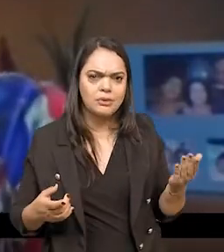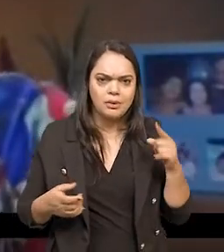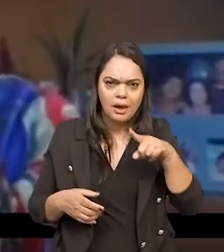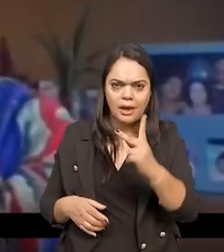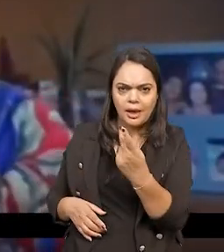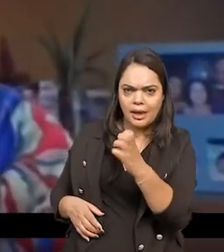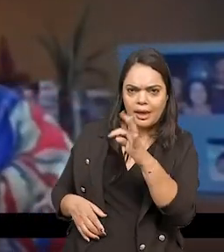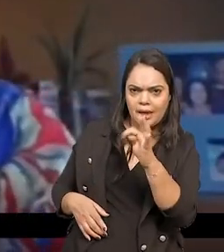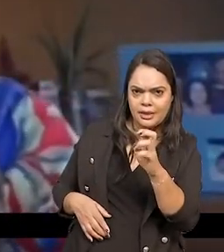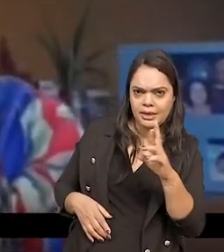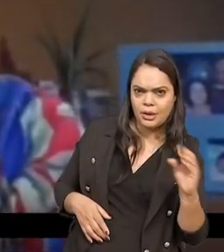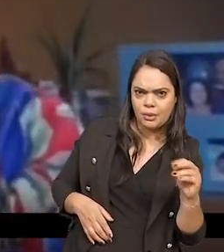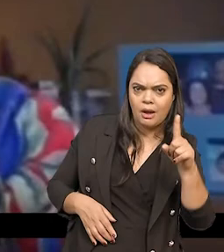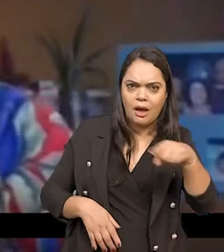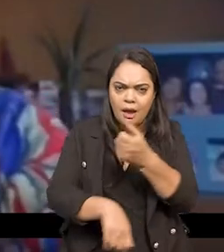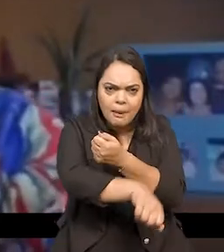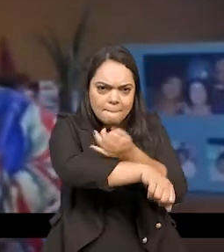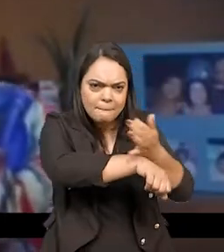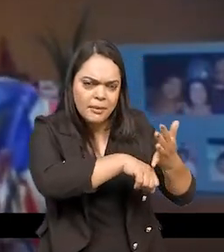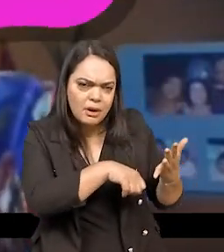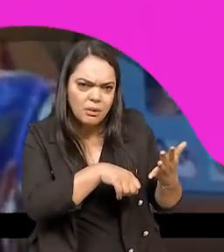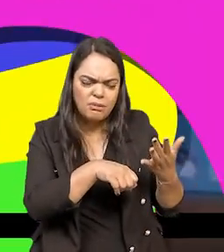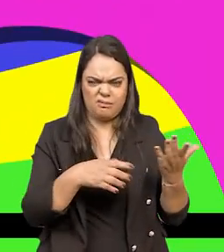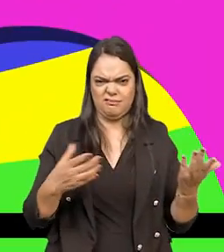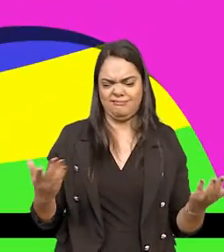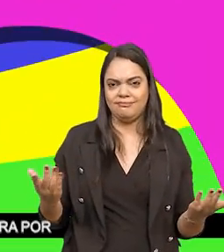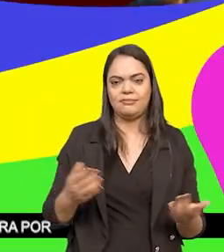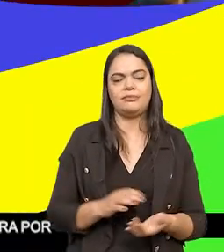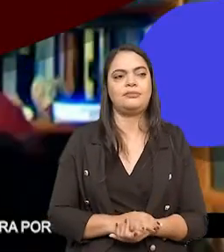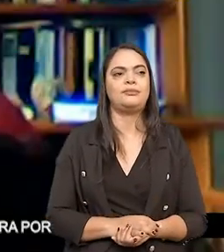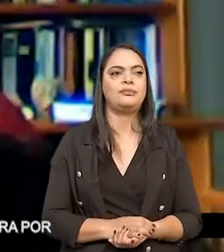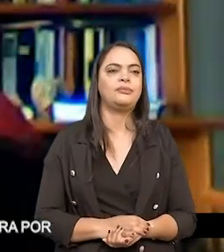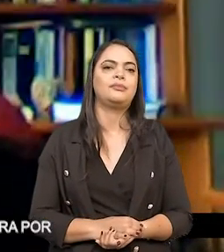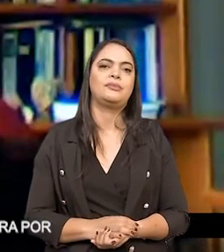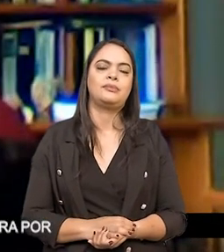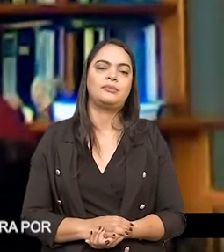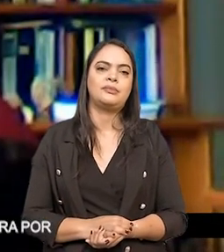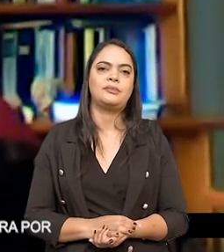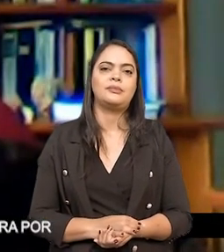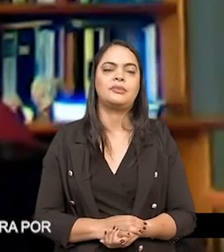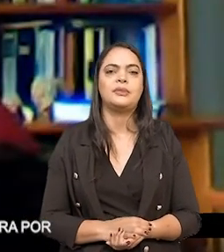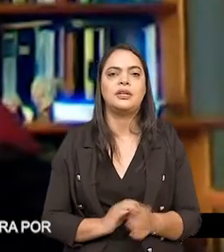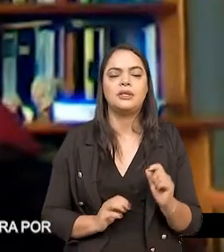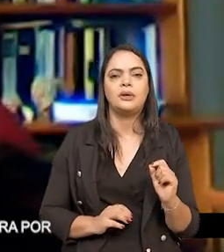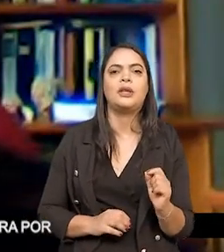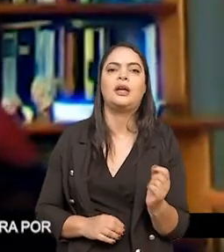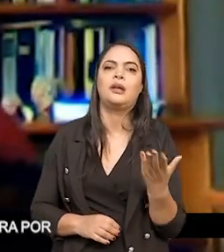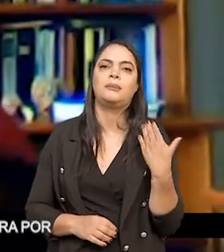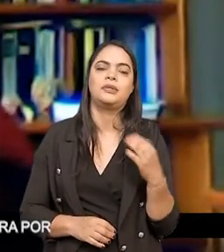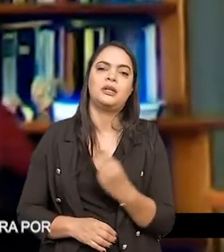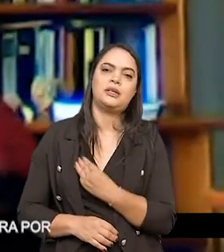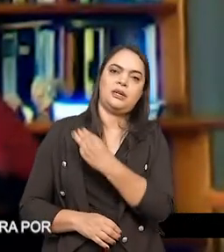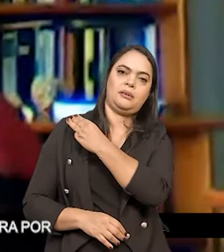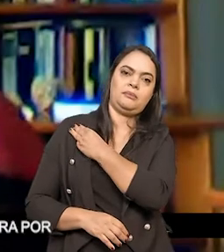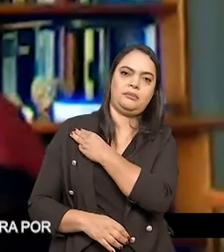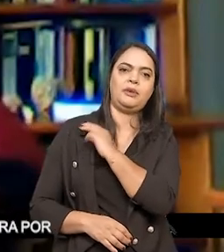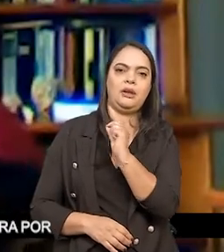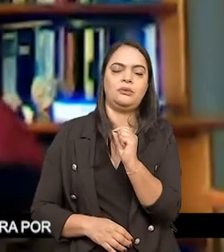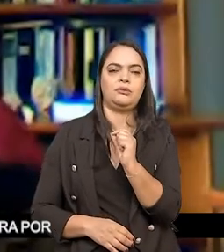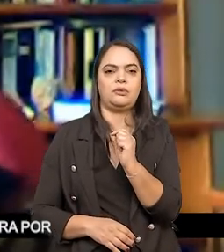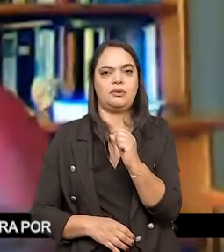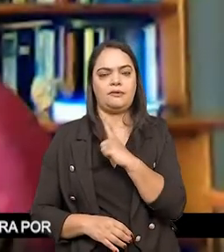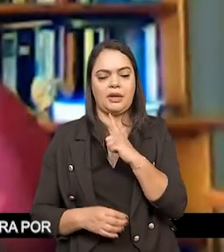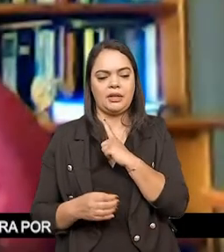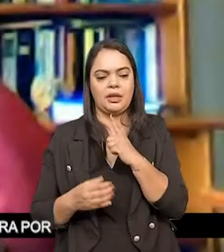é hétero, é branco, o universal? A Adriana, que leu um livro sobre a ditadura militar, né, Adriana? Aquele livrinho que vai